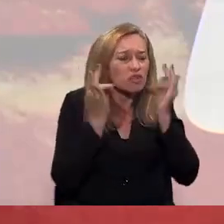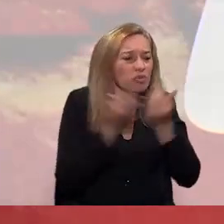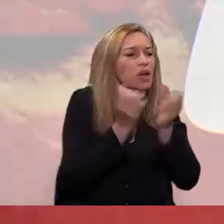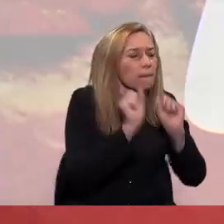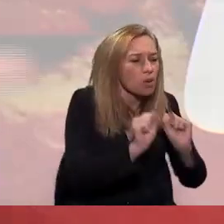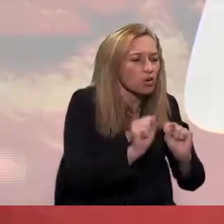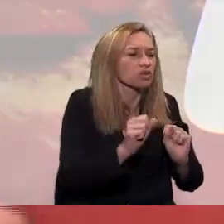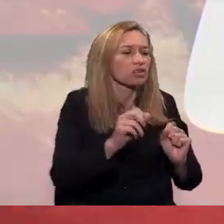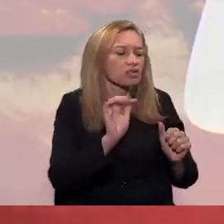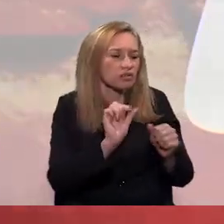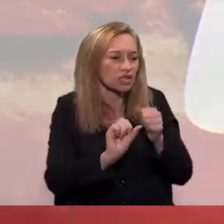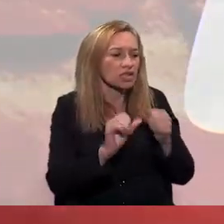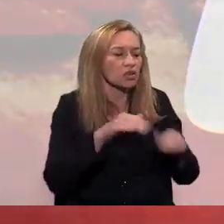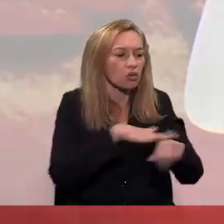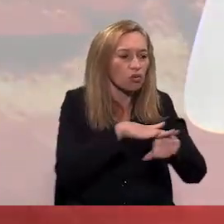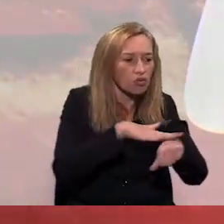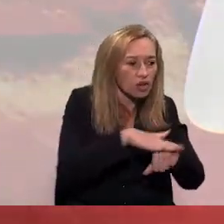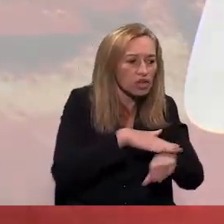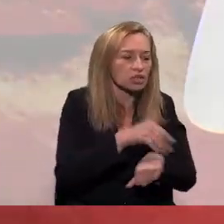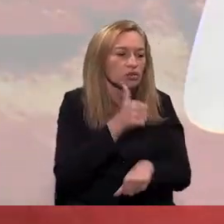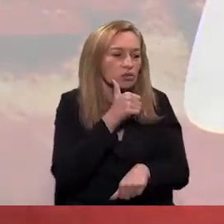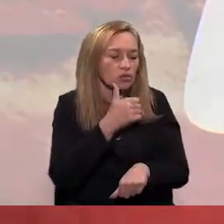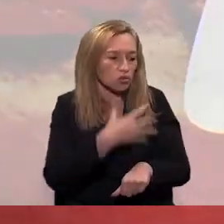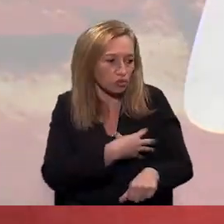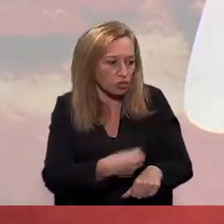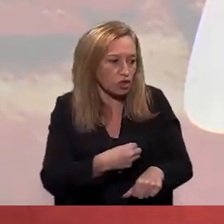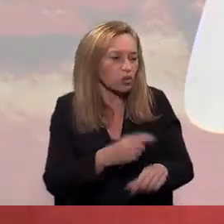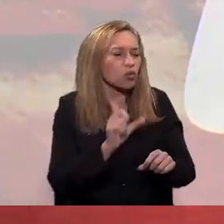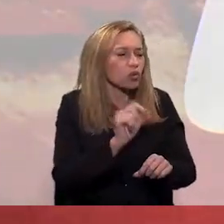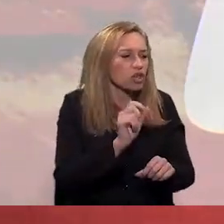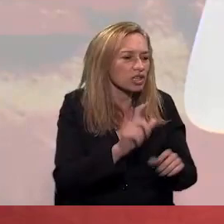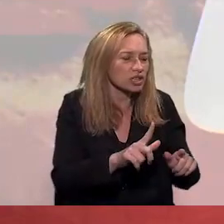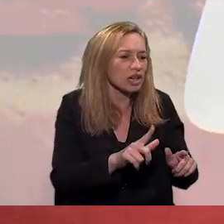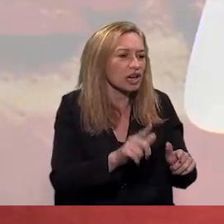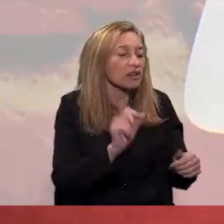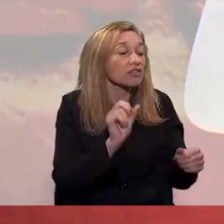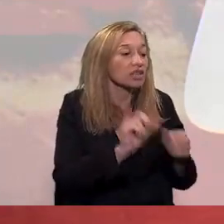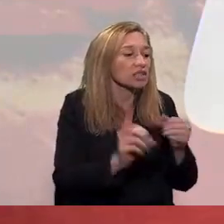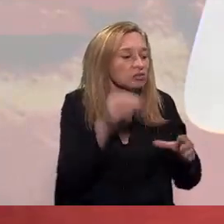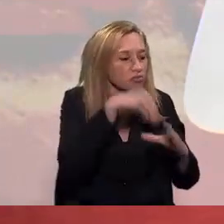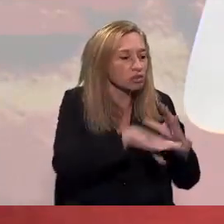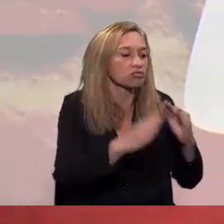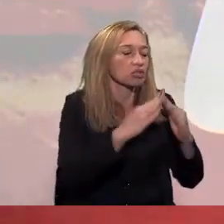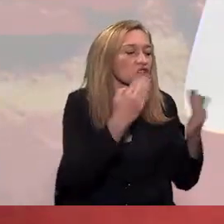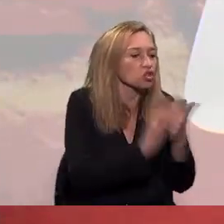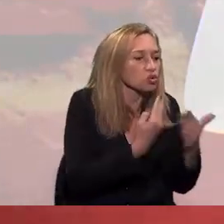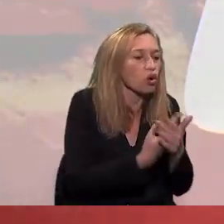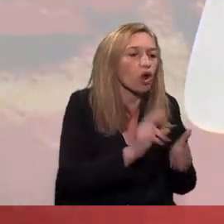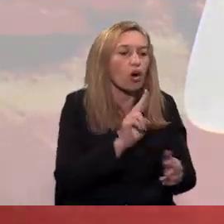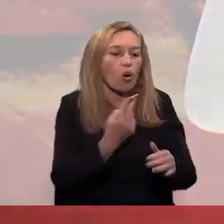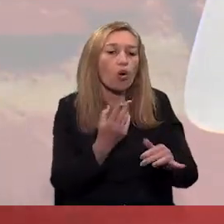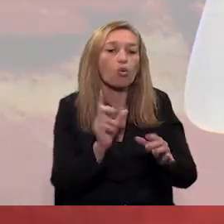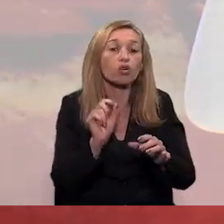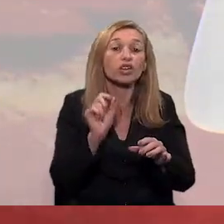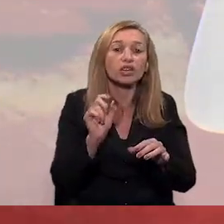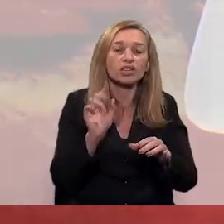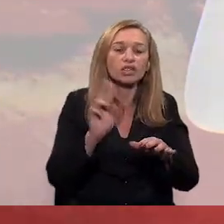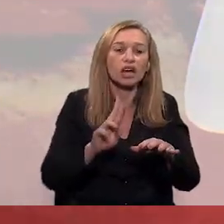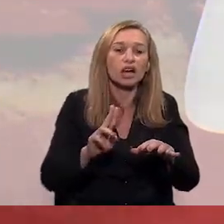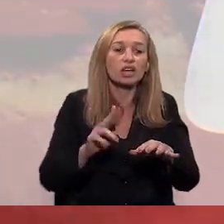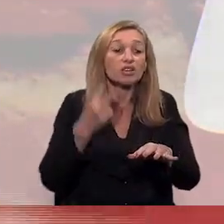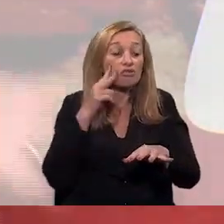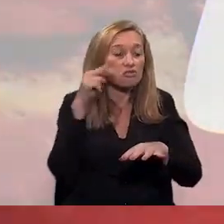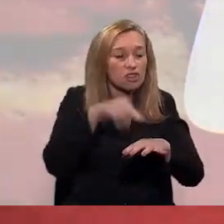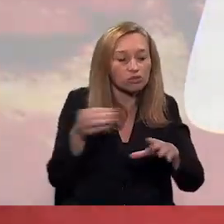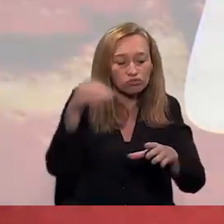para saber com uma conversa, né, com o seu filho, para saber o que ele está passando na escola, como também para saber que tipo de conteúdo ele acessa no